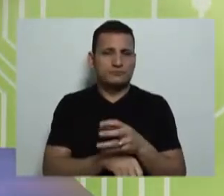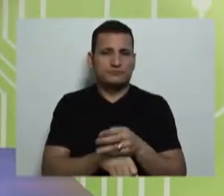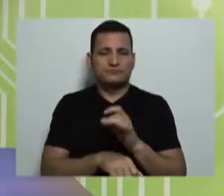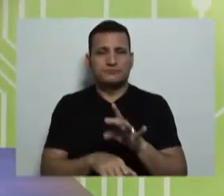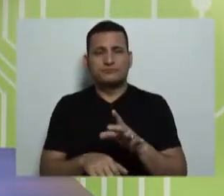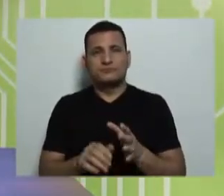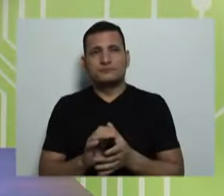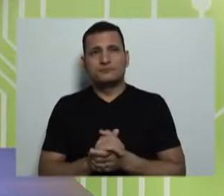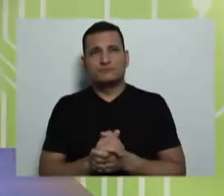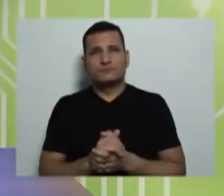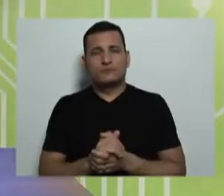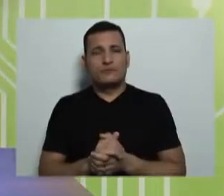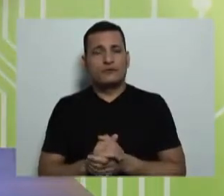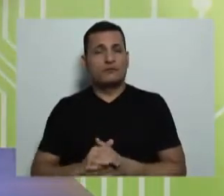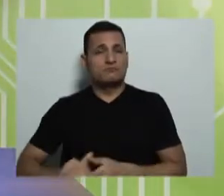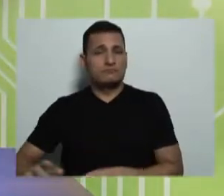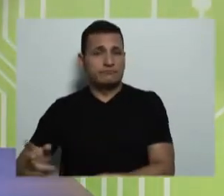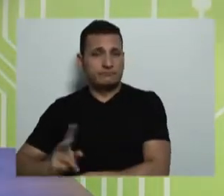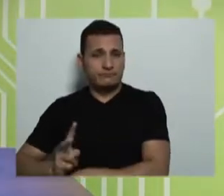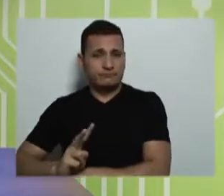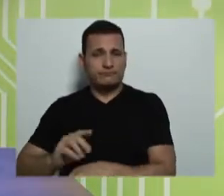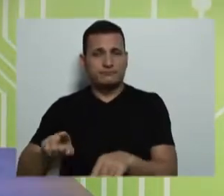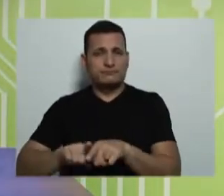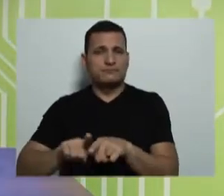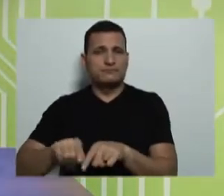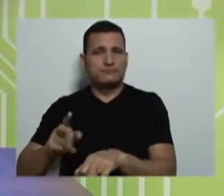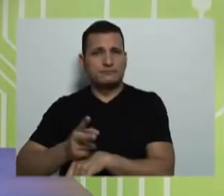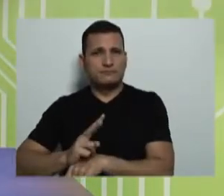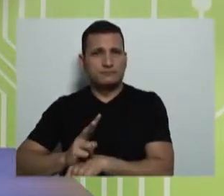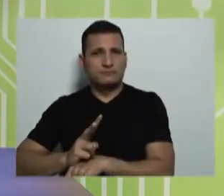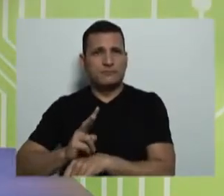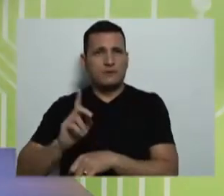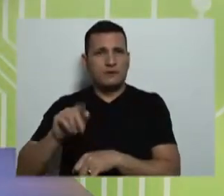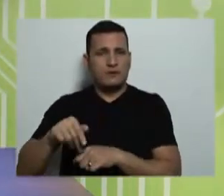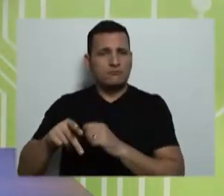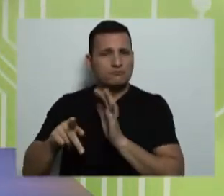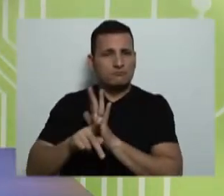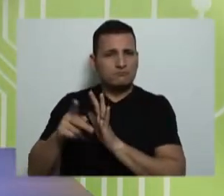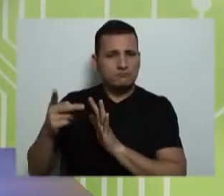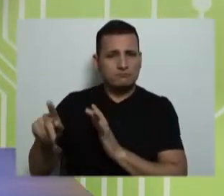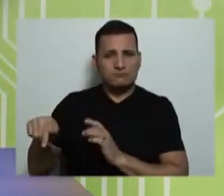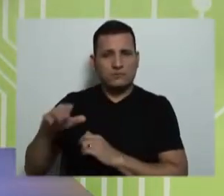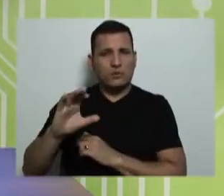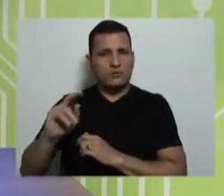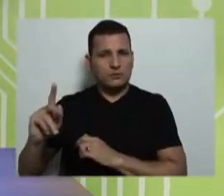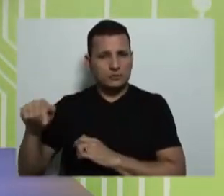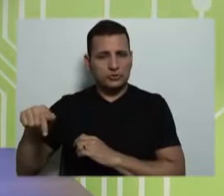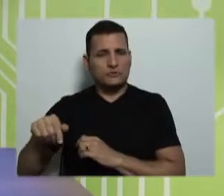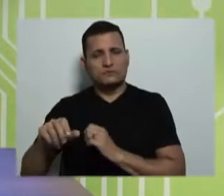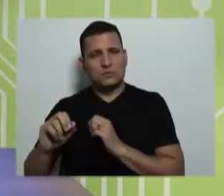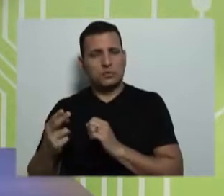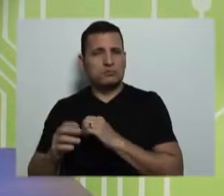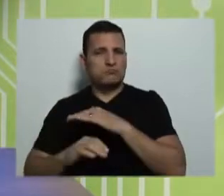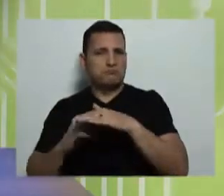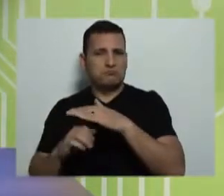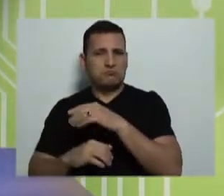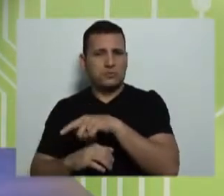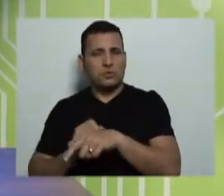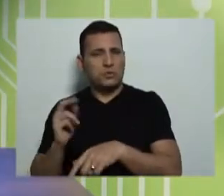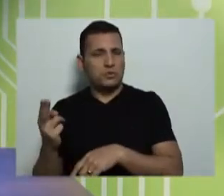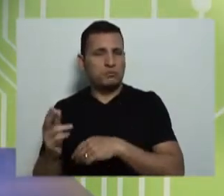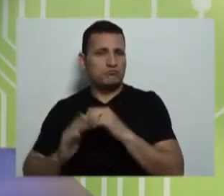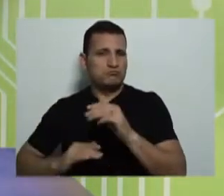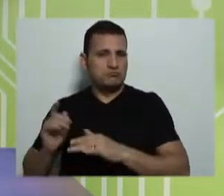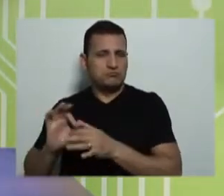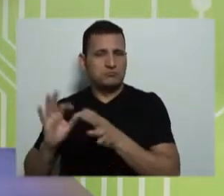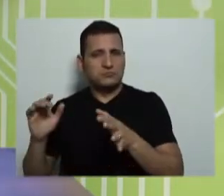terceira figura que é o supervisor de estágio, que é o funcionário lá do órgão público ou da empresa privada, ou o profissional liberal que estiver orientando esse